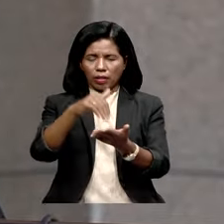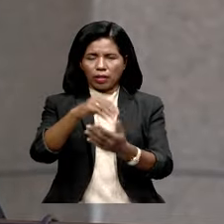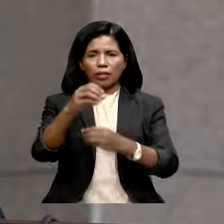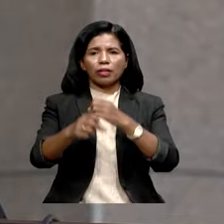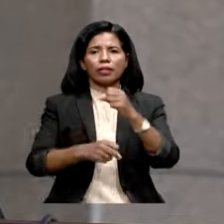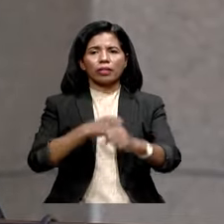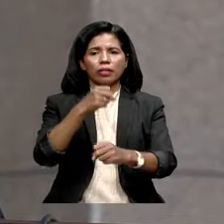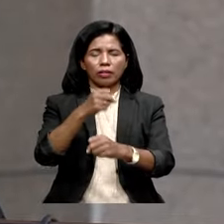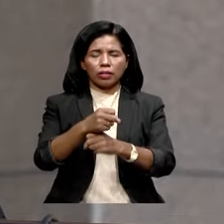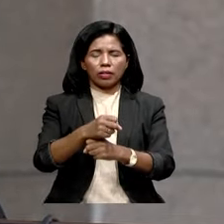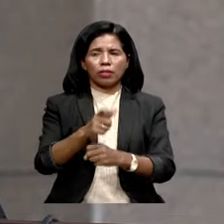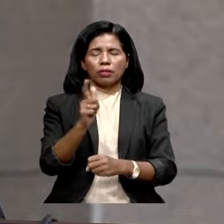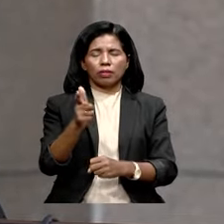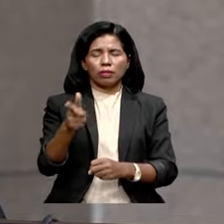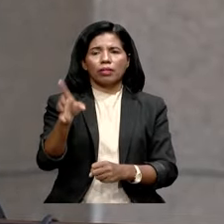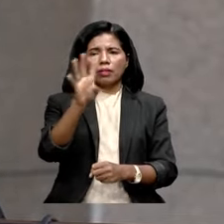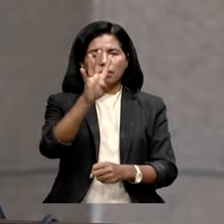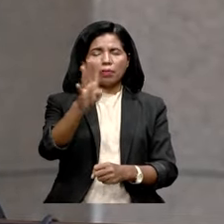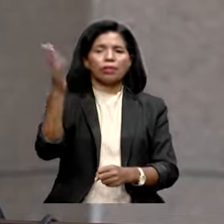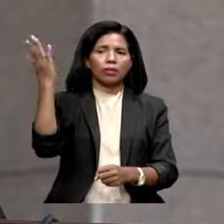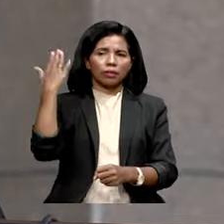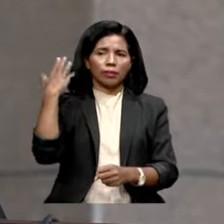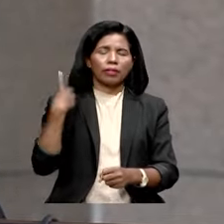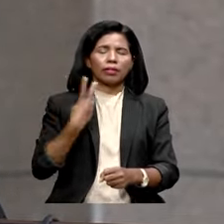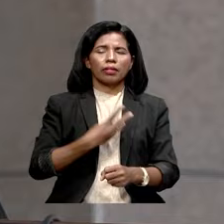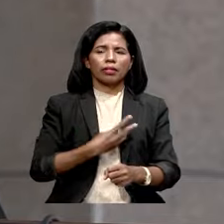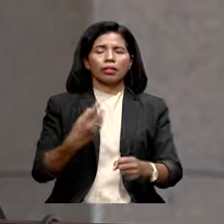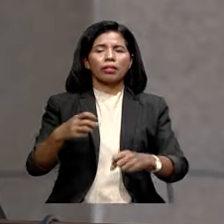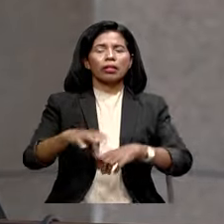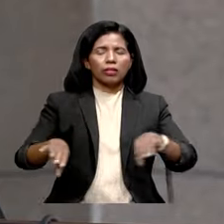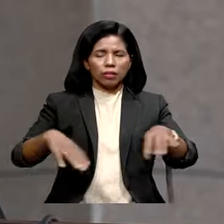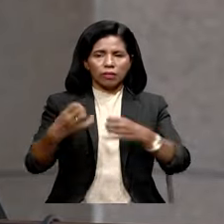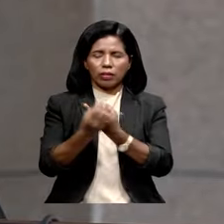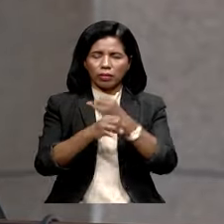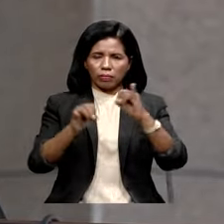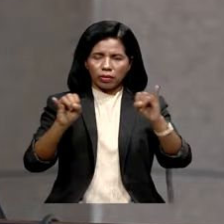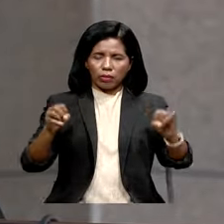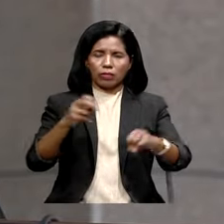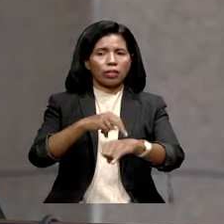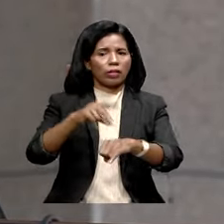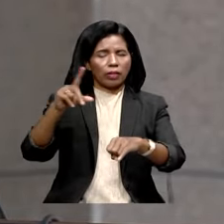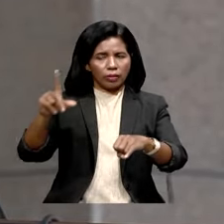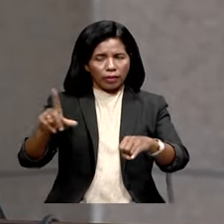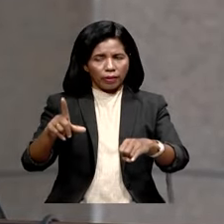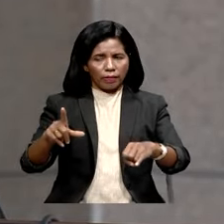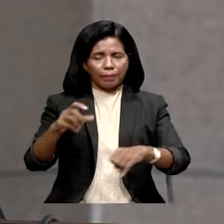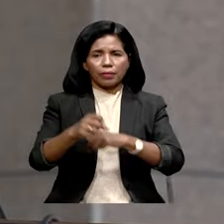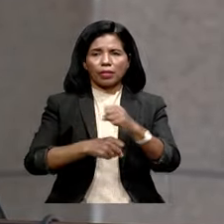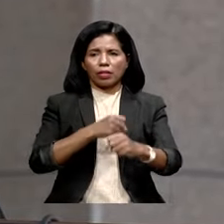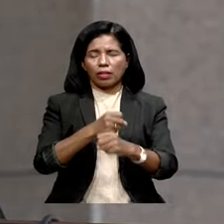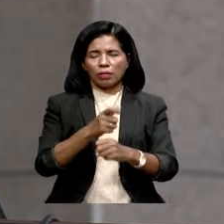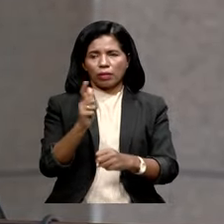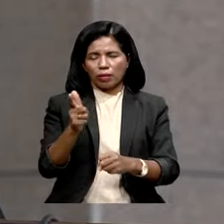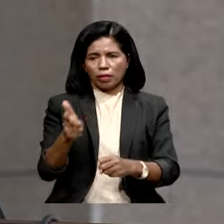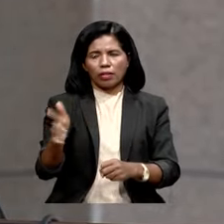tinham o anulo recém-rado a ter luta de libertação nacional, mas tinham o anulo